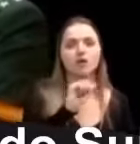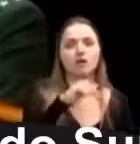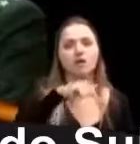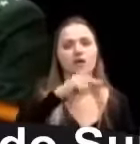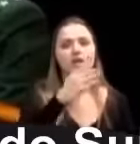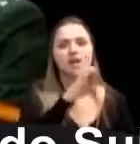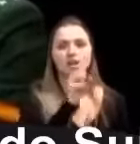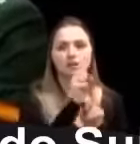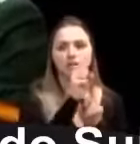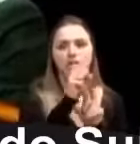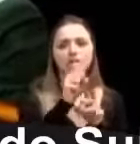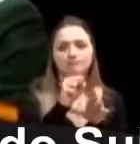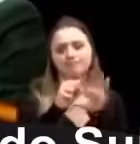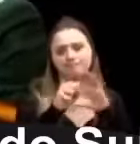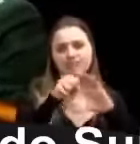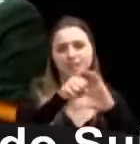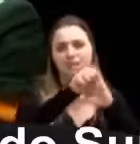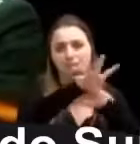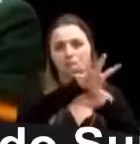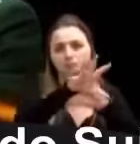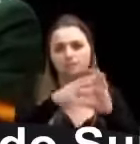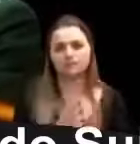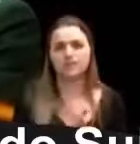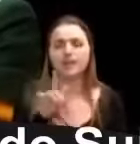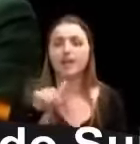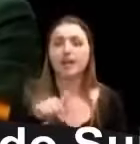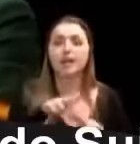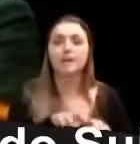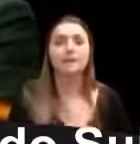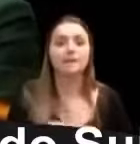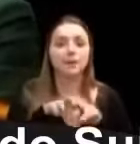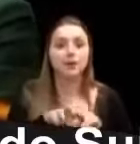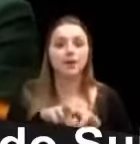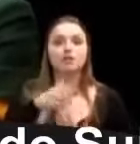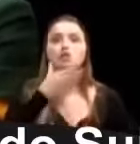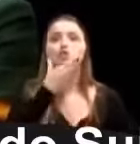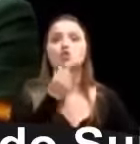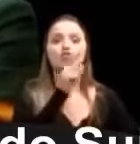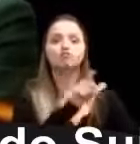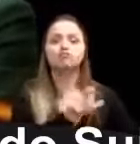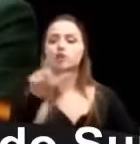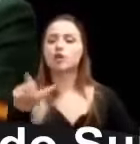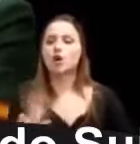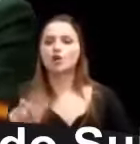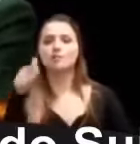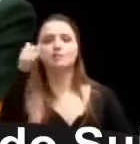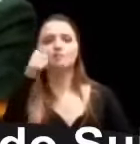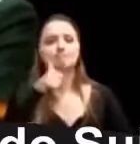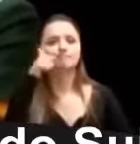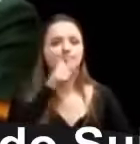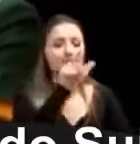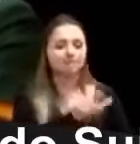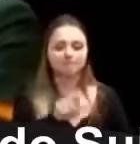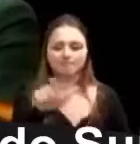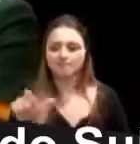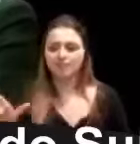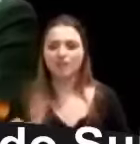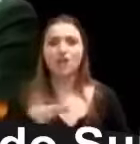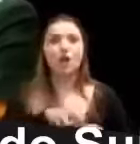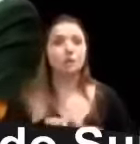disso. É por causa dos nossos homens e mulheres. Por causa da